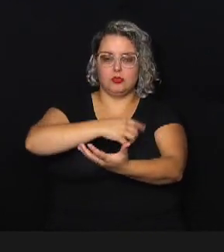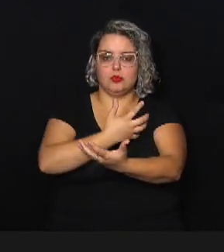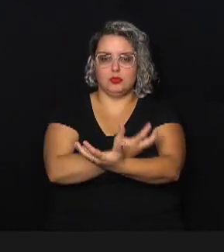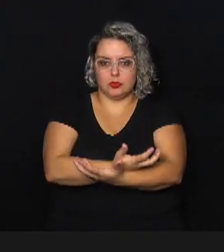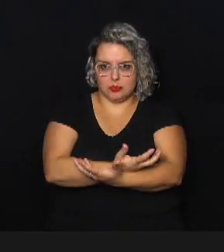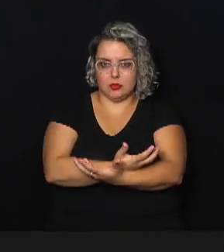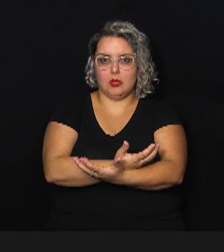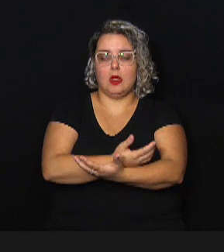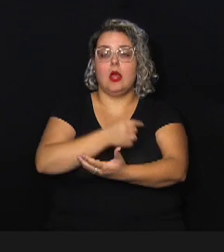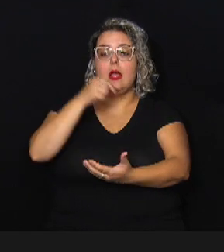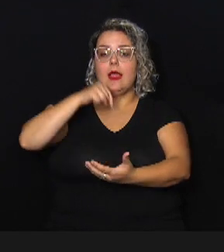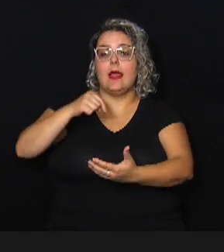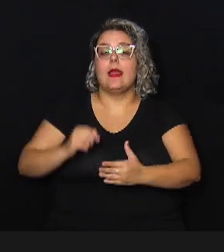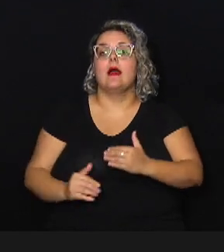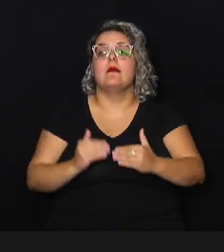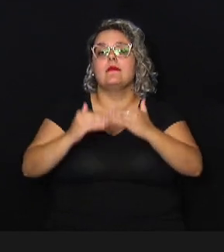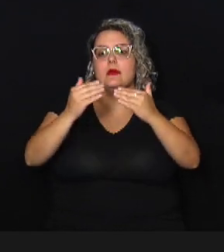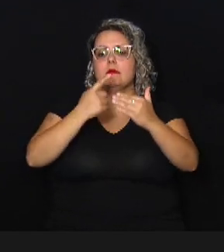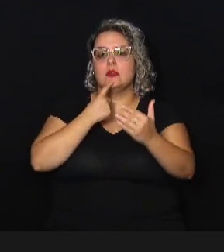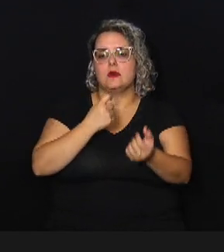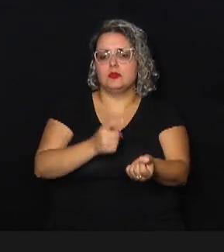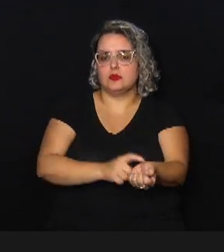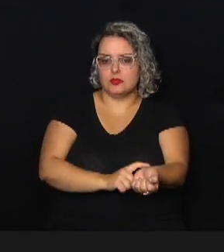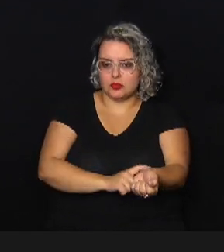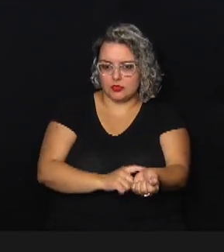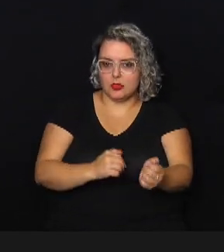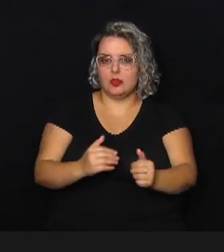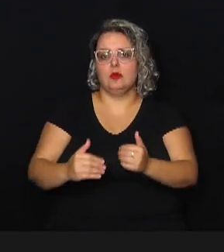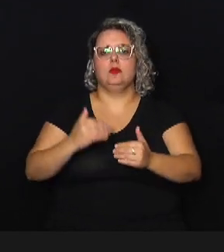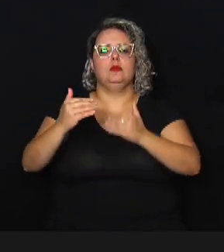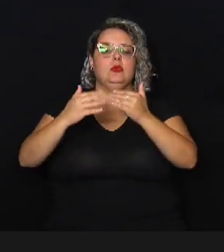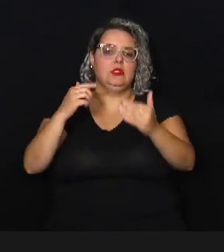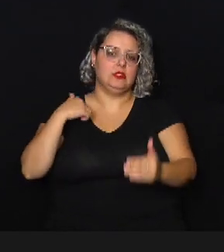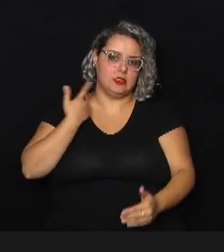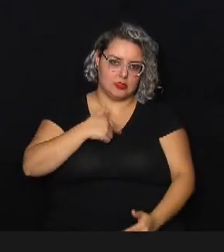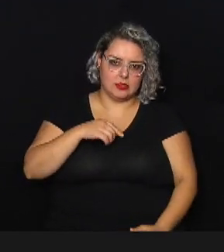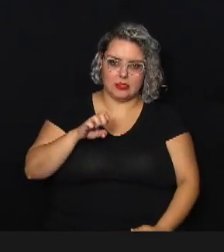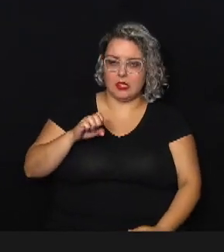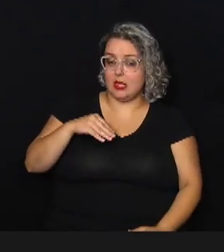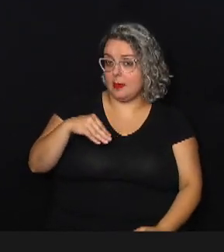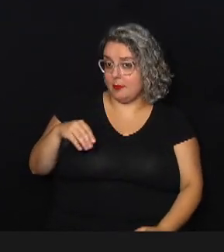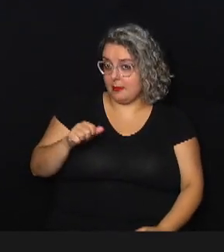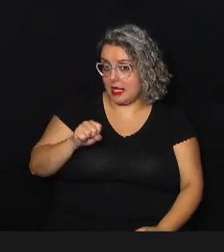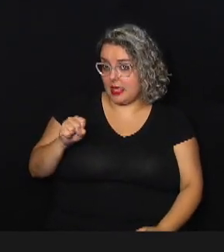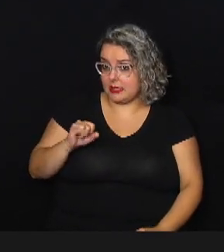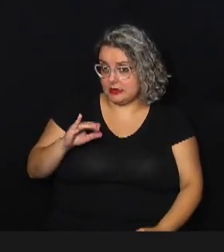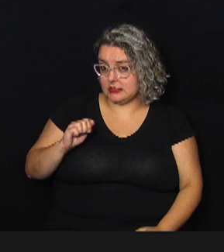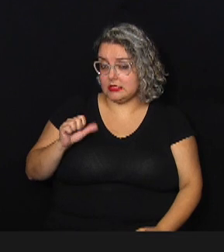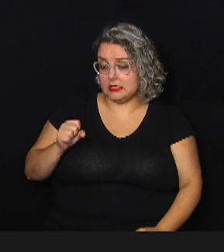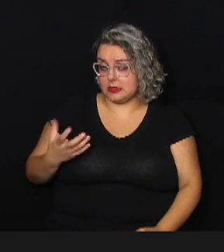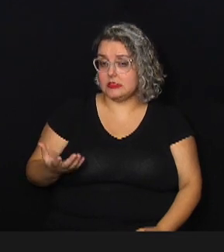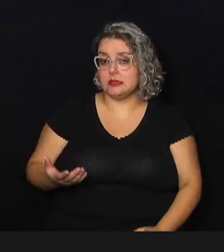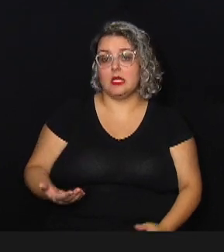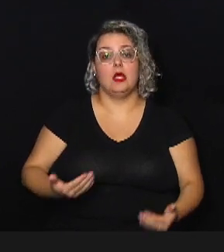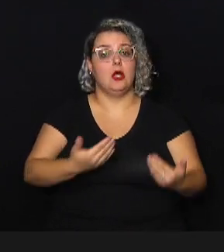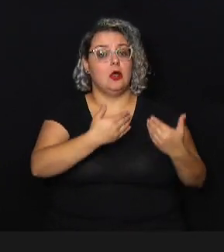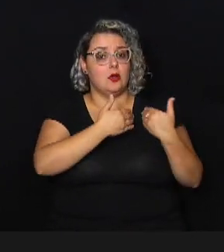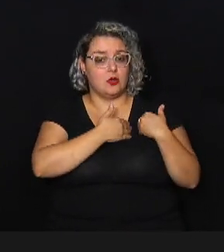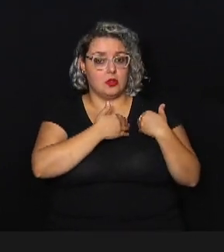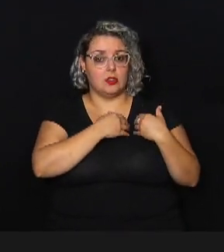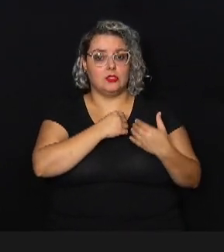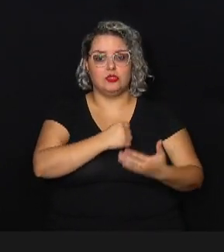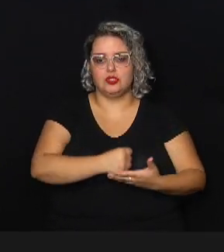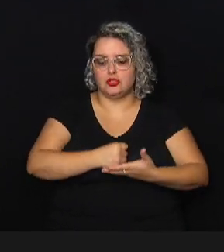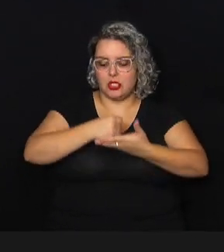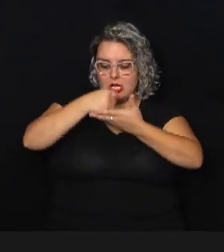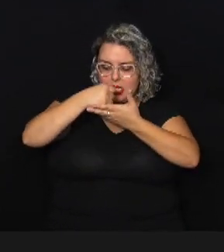nosso sangue, então ela é responsável pela produção das nossas hemácias, que são as células responsáveis por transportar o oxigênio